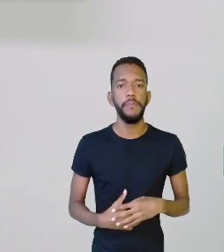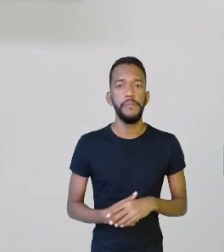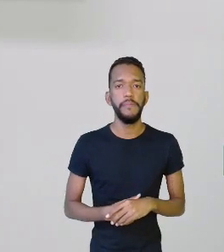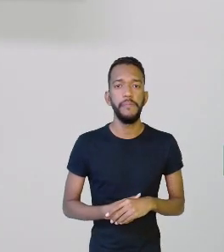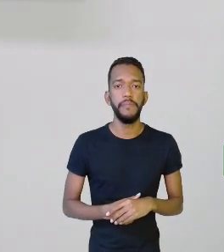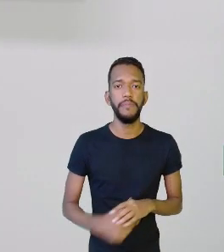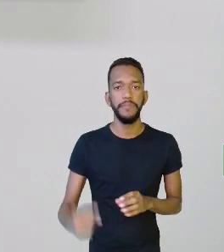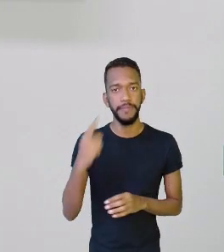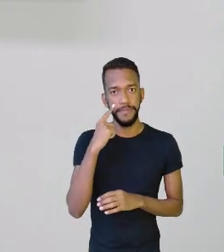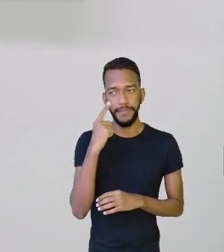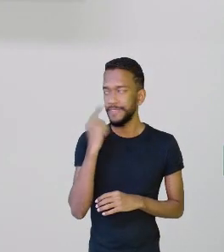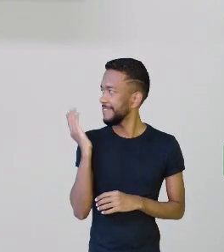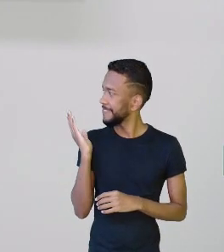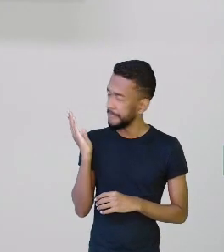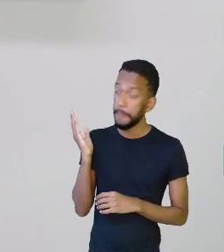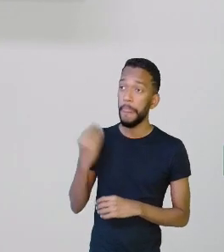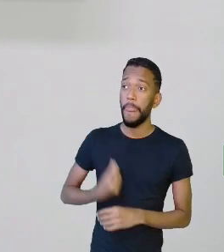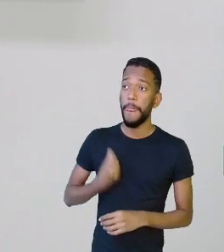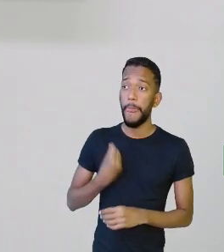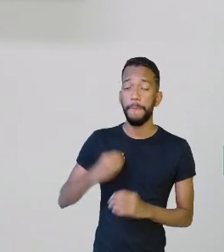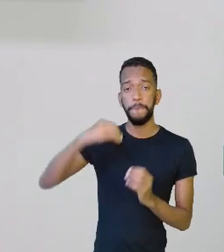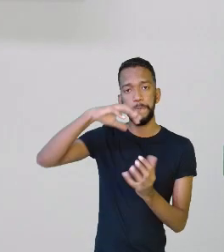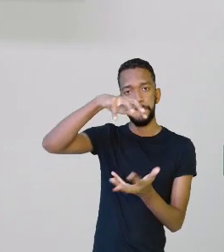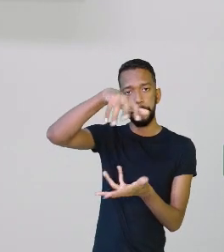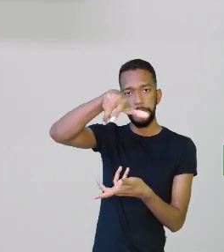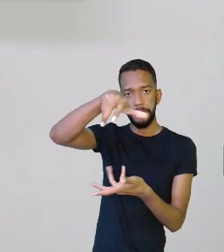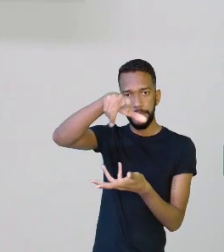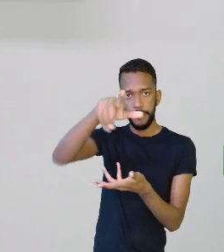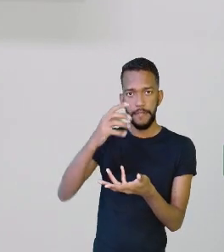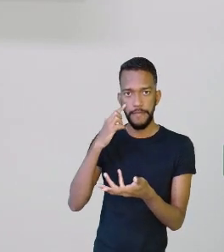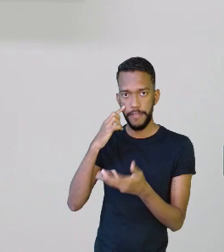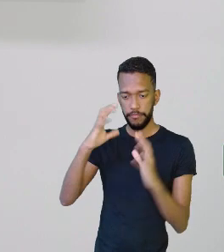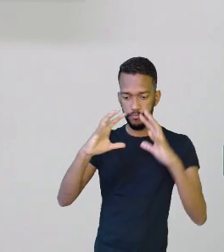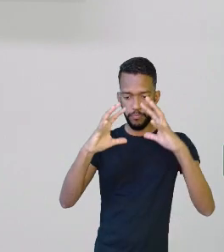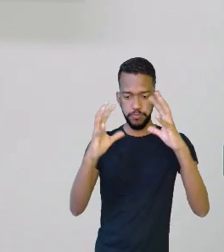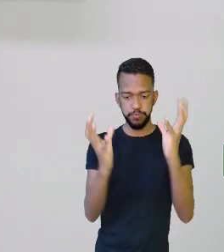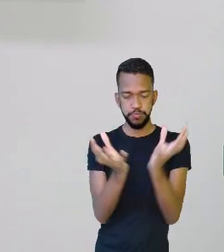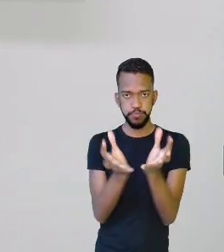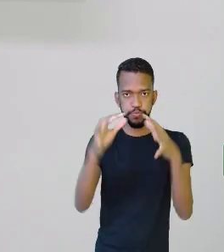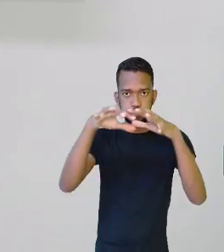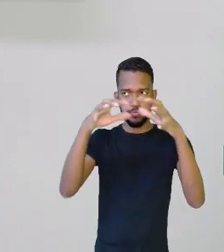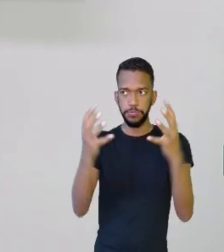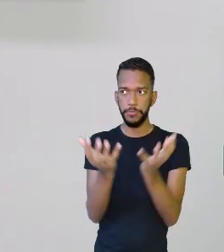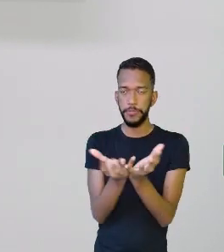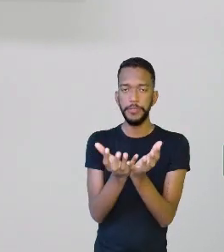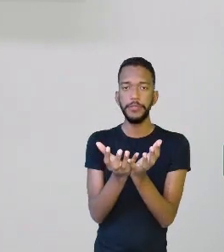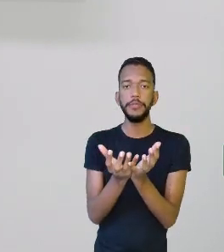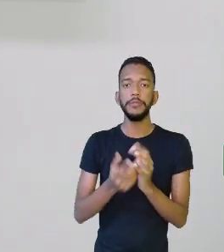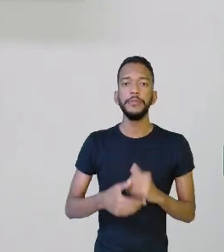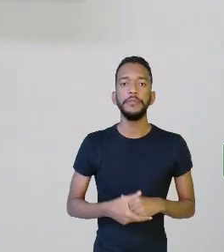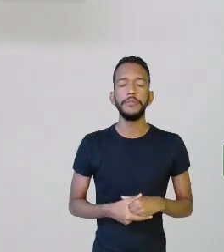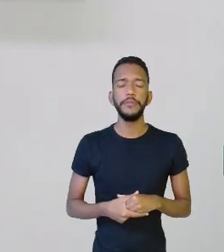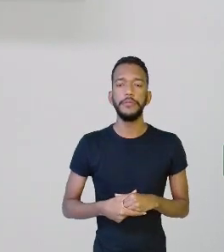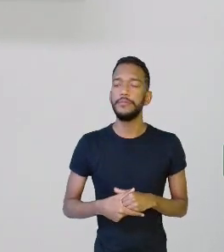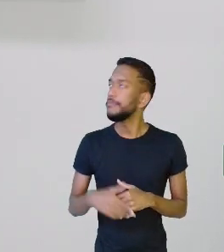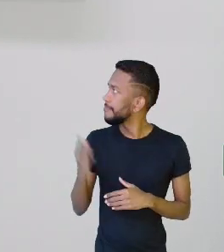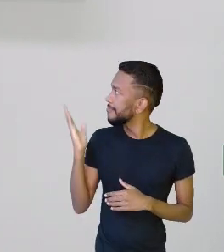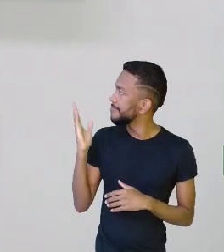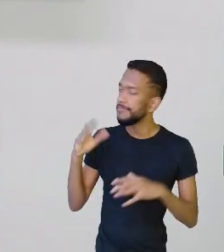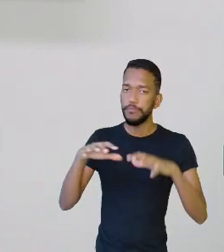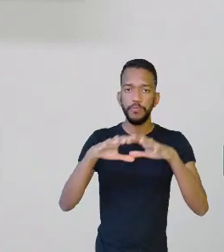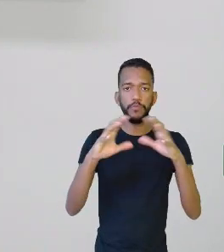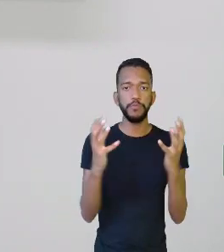Estão vendo aí o nosso planeta Terra, né? O globo terrestre. E a aula de hoje é justamente sobre isso,